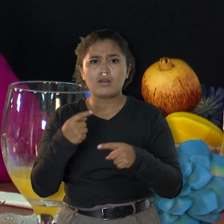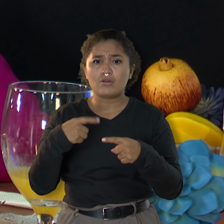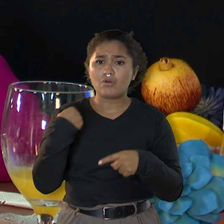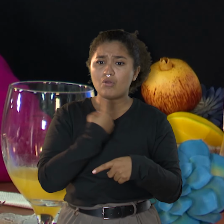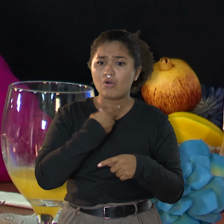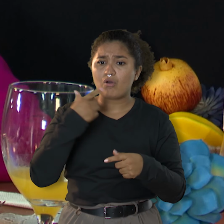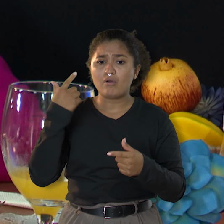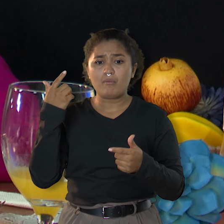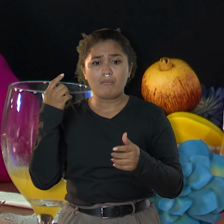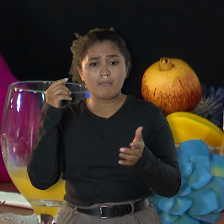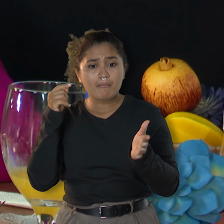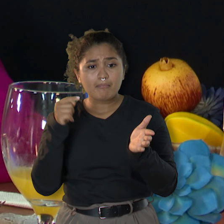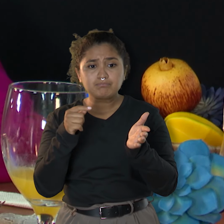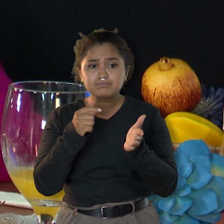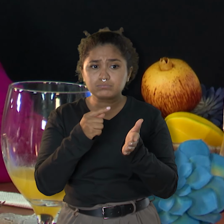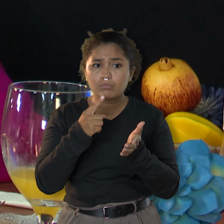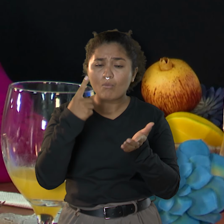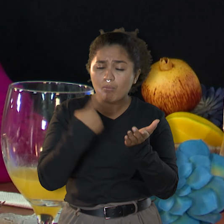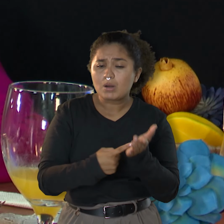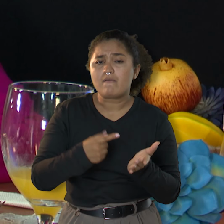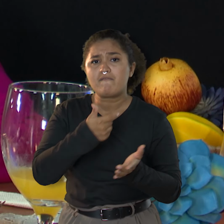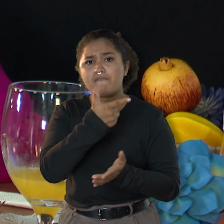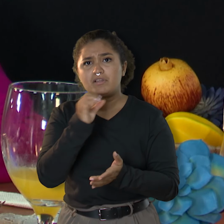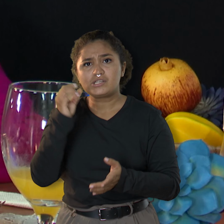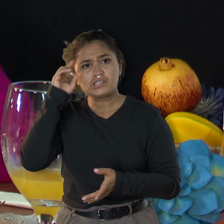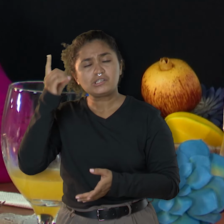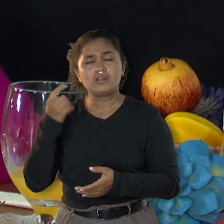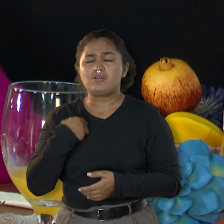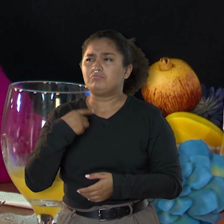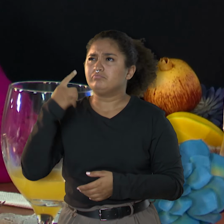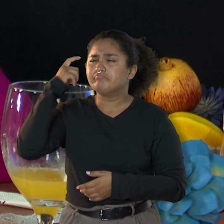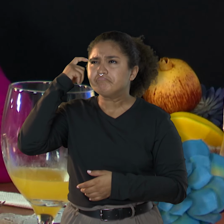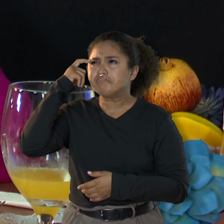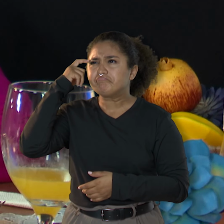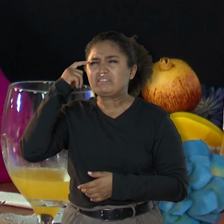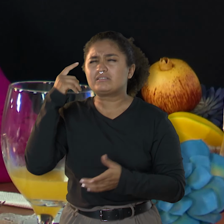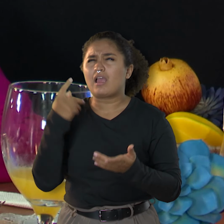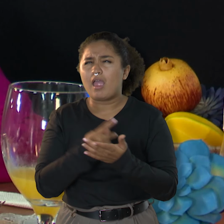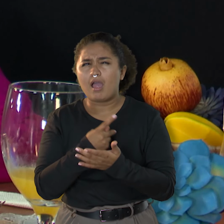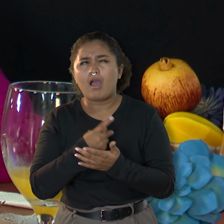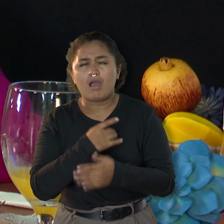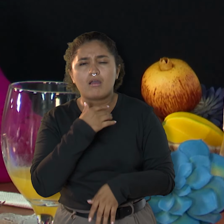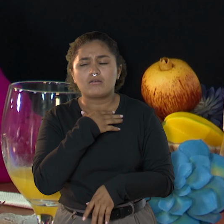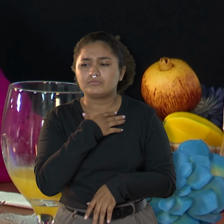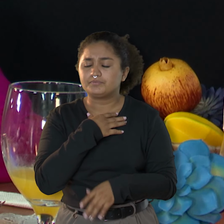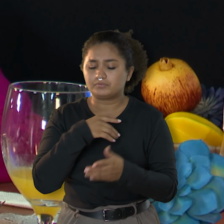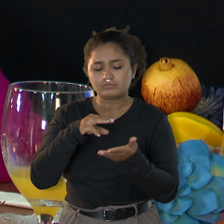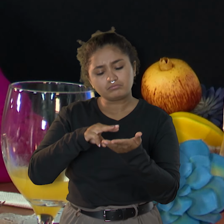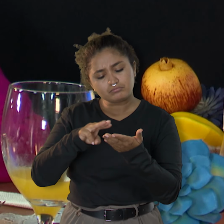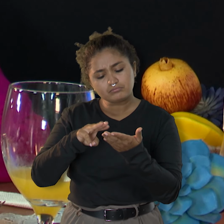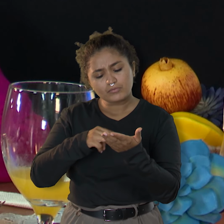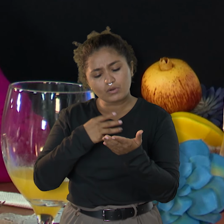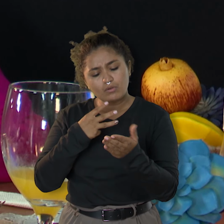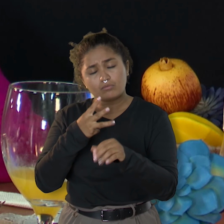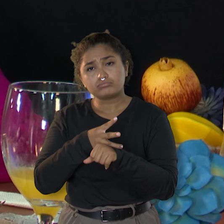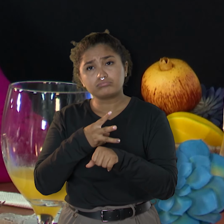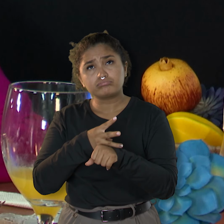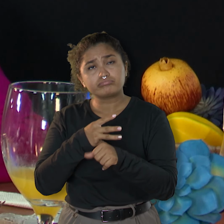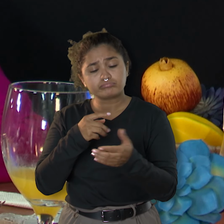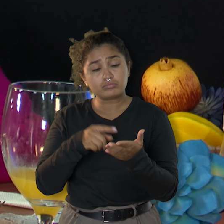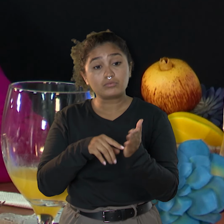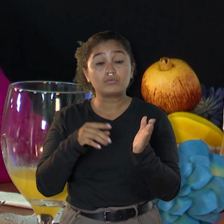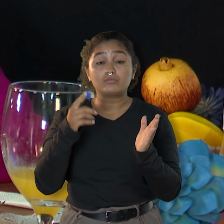gente marca em 20 dias, tal. Eu fiquei, gente, tem alguma coisa errada com esse negócio. E eu lembro direitinho que eu peguei no WhatsApp pra minha equipe e falei assim, meninas,